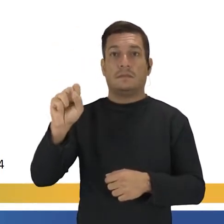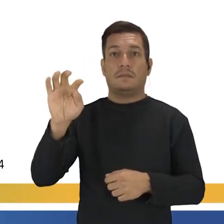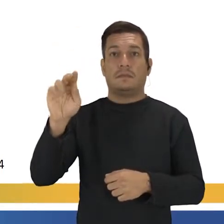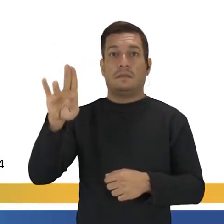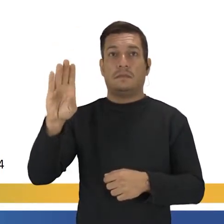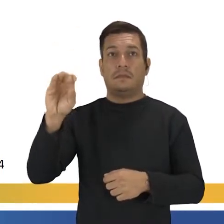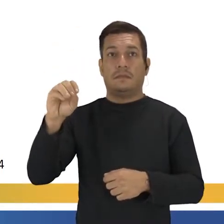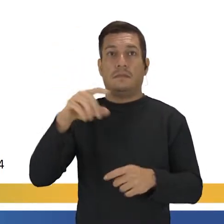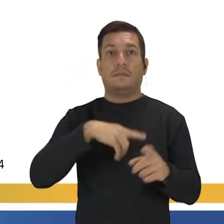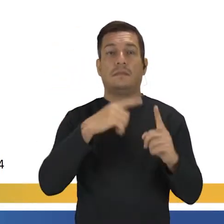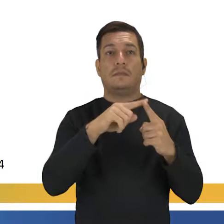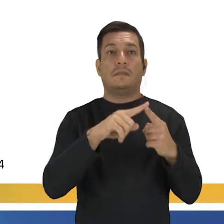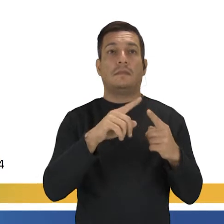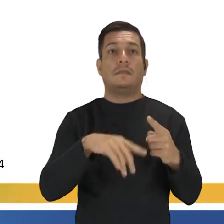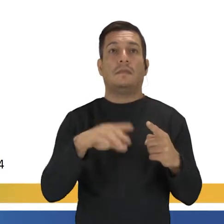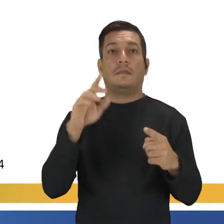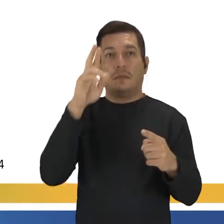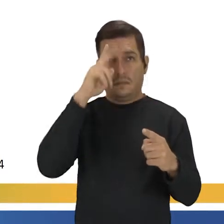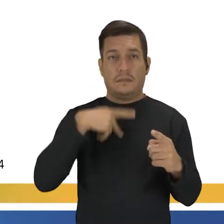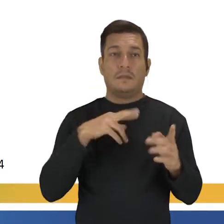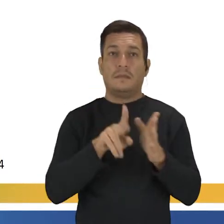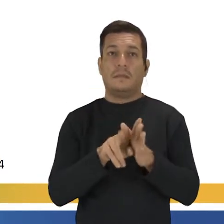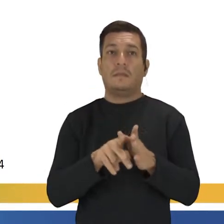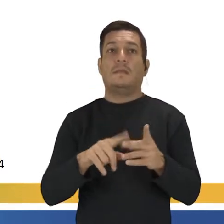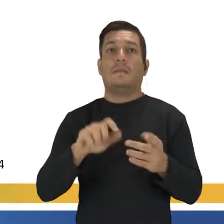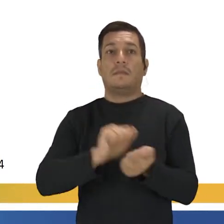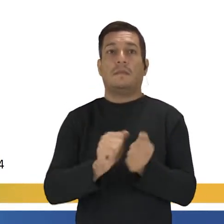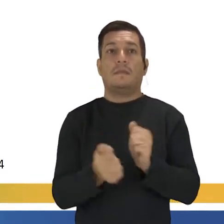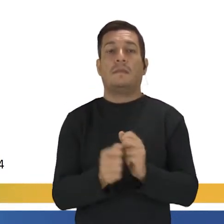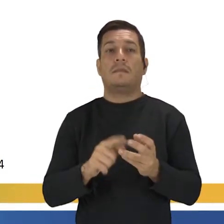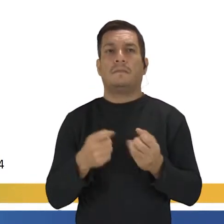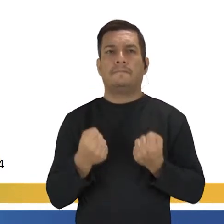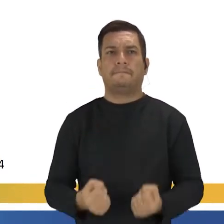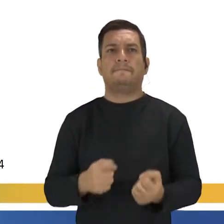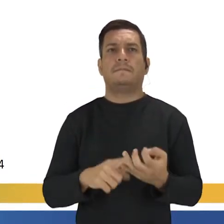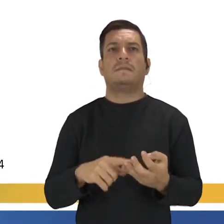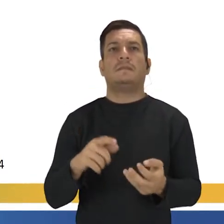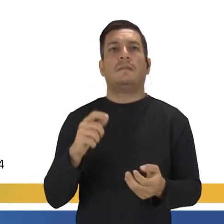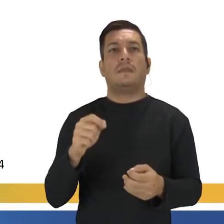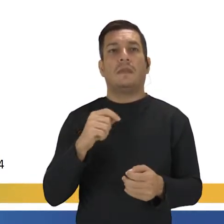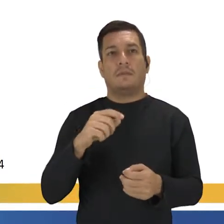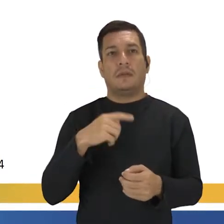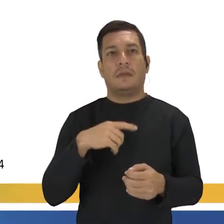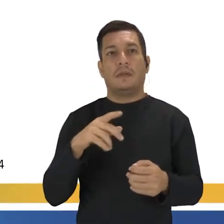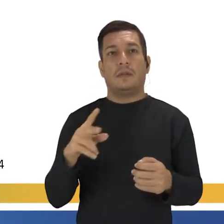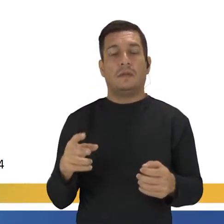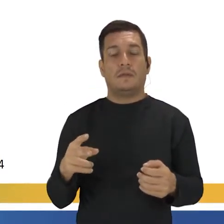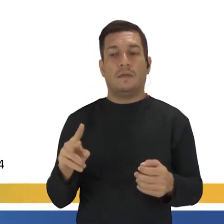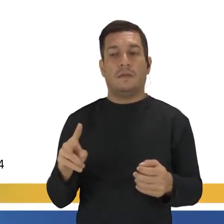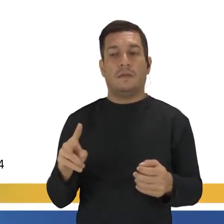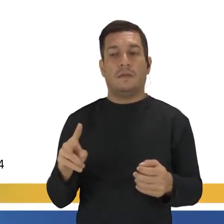condição indispensável para que a atividade física se torne proveitosa e saudável. Segundo Dantas